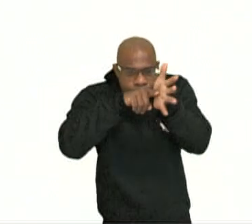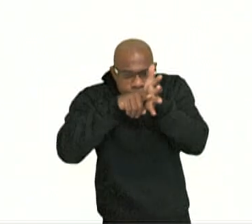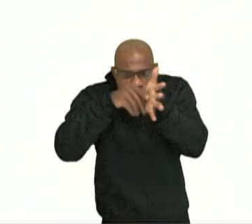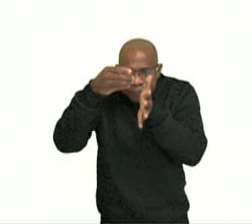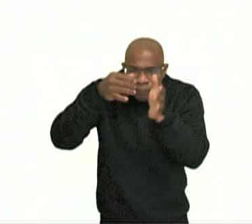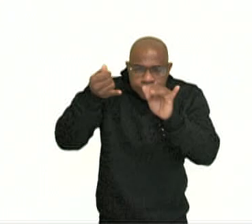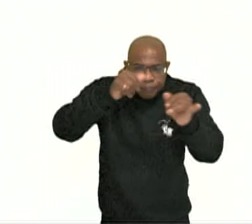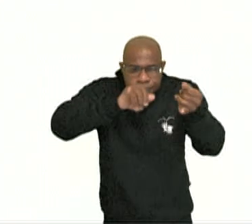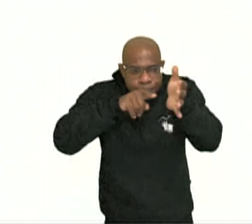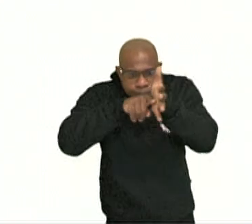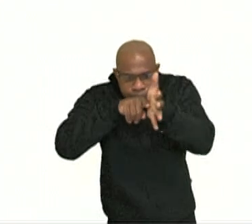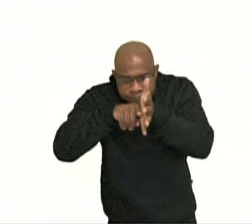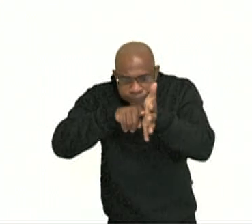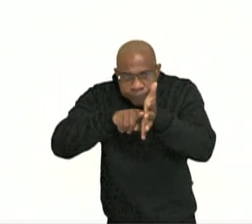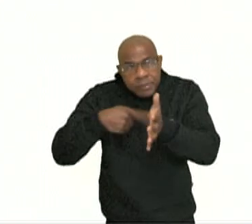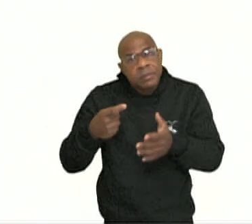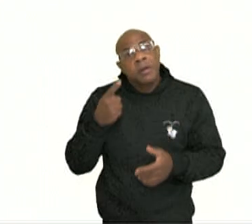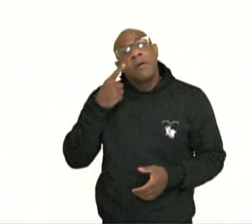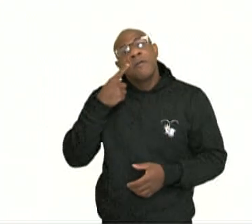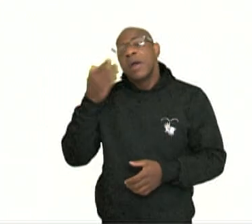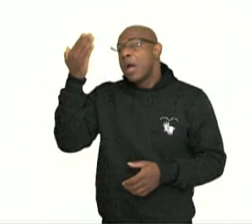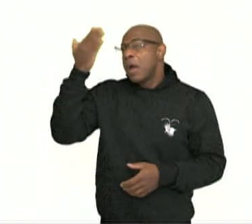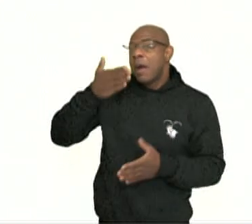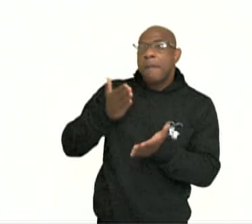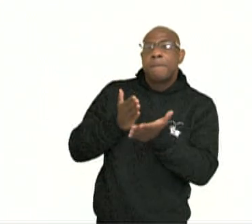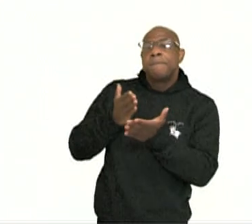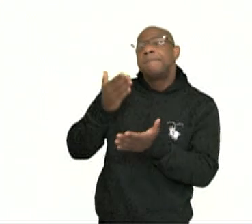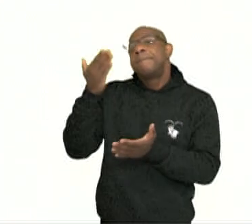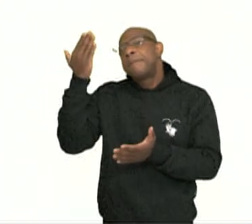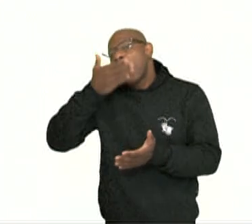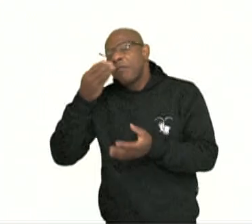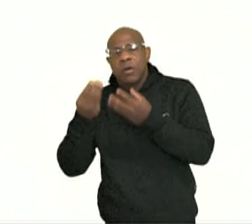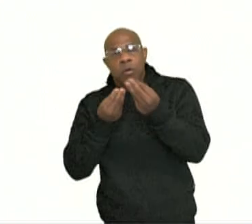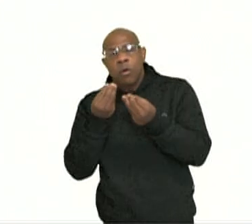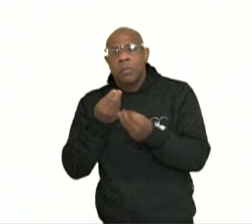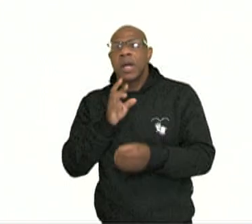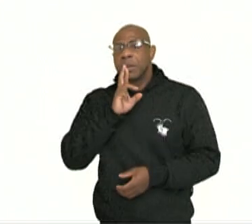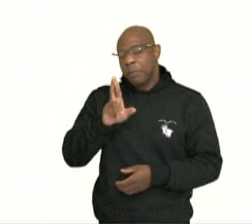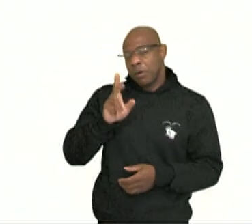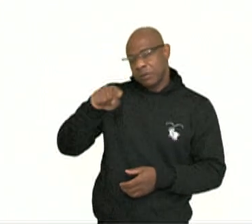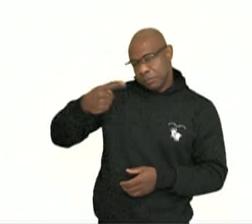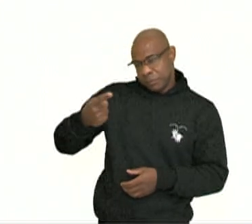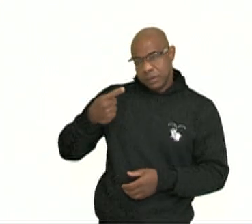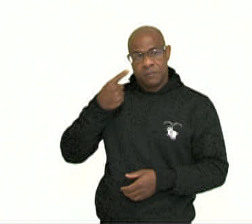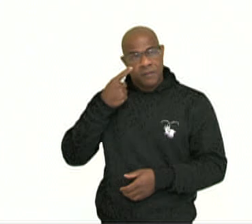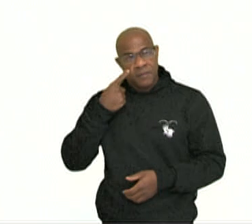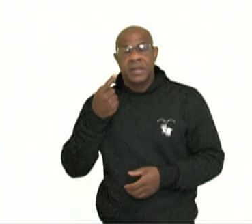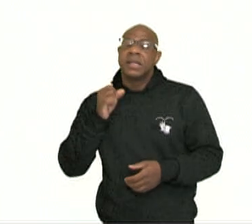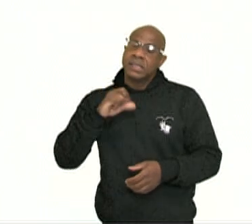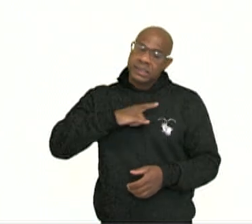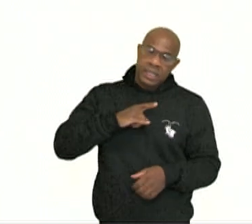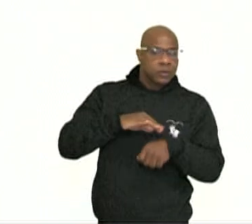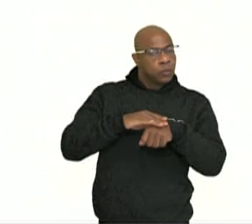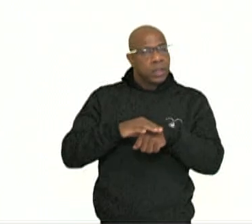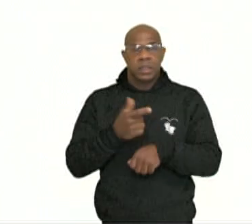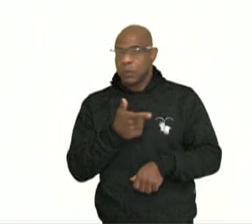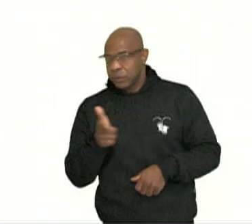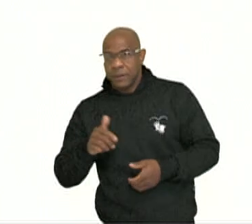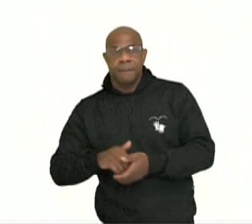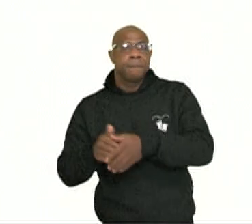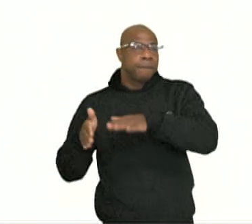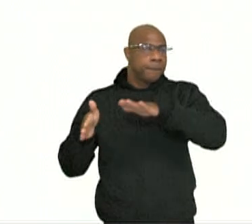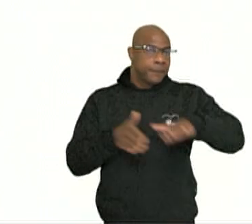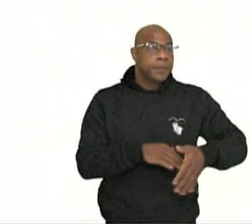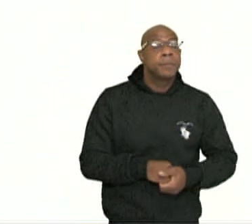dos usos dos medicamentos, né, no caso anti-helmínticos, né, e vermífugos. Mas lembro você, chama a